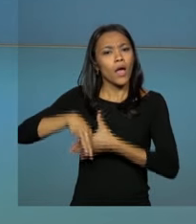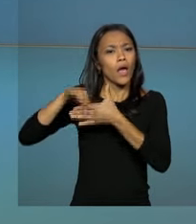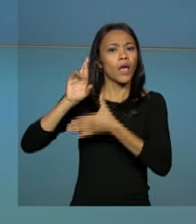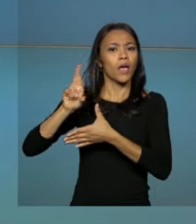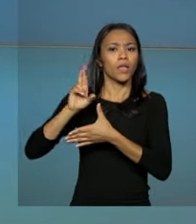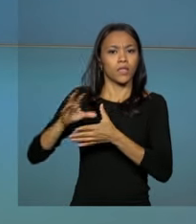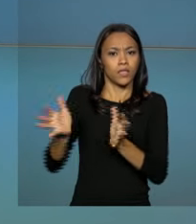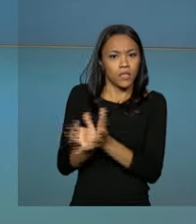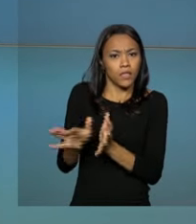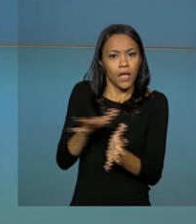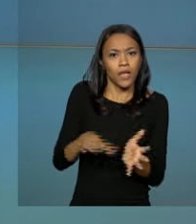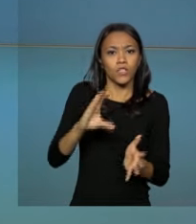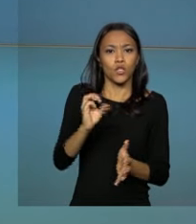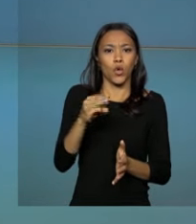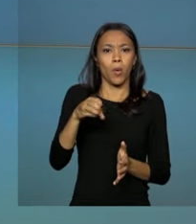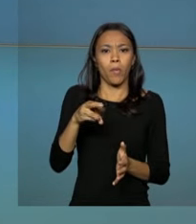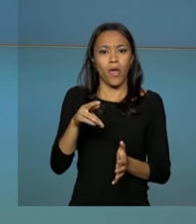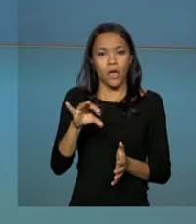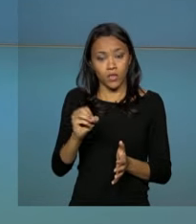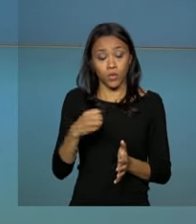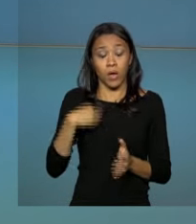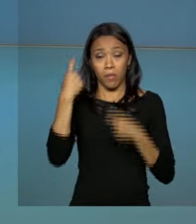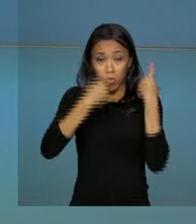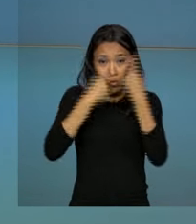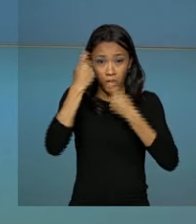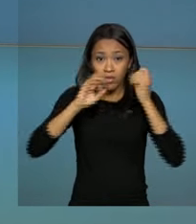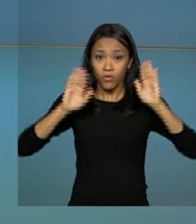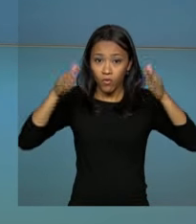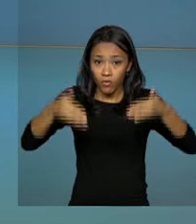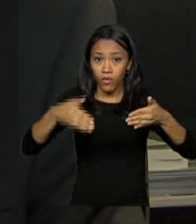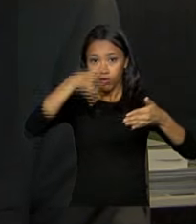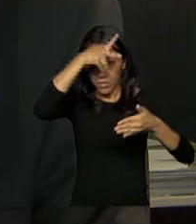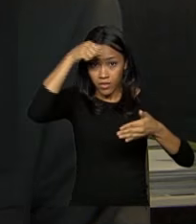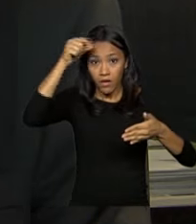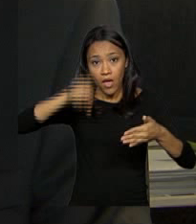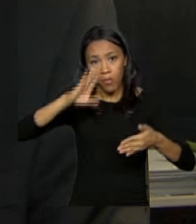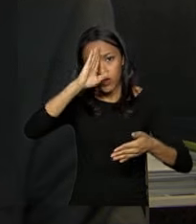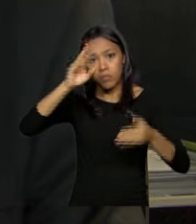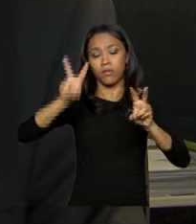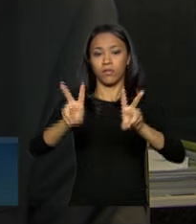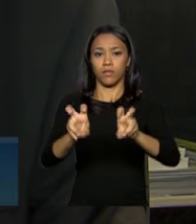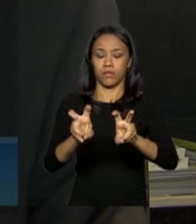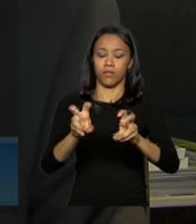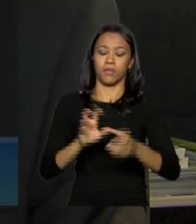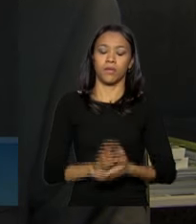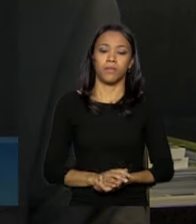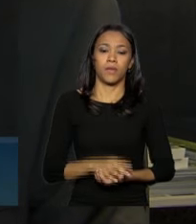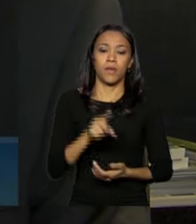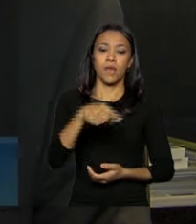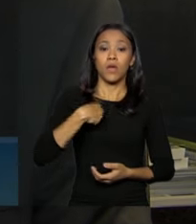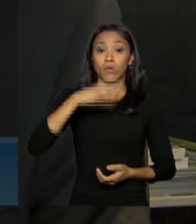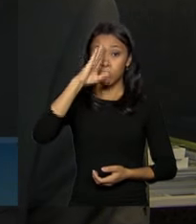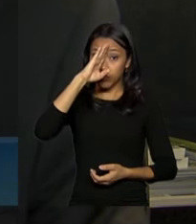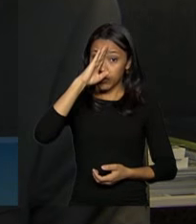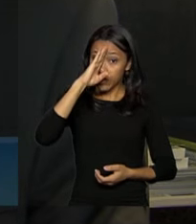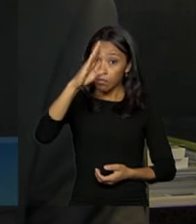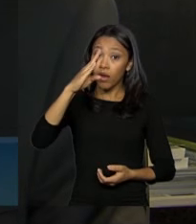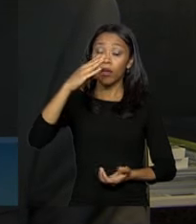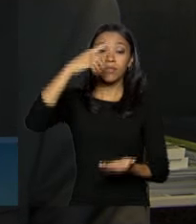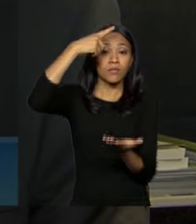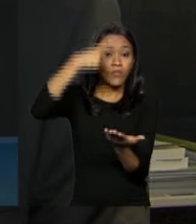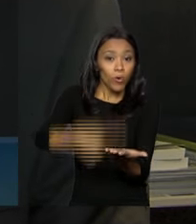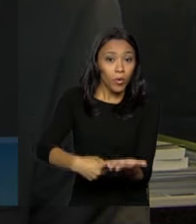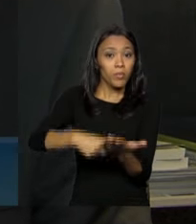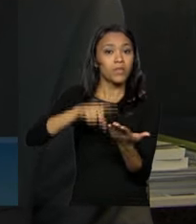Wanderer, a preocupação com a Amazônia é um tema central. Os principais acordos são sobre meio